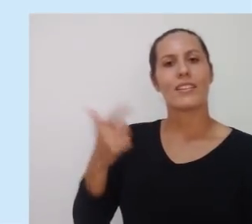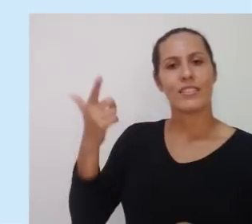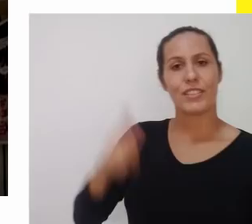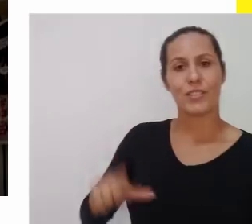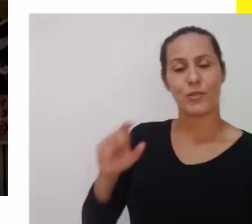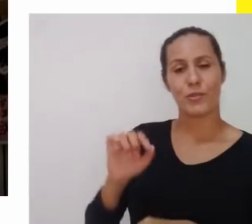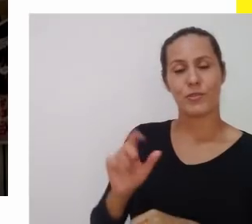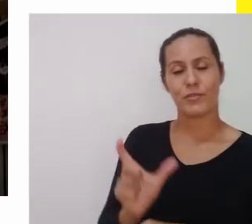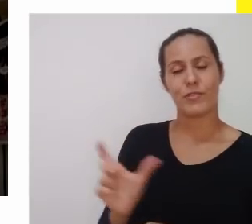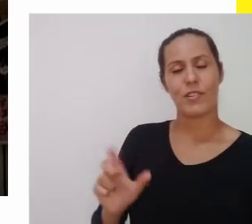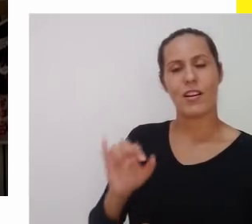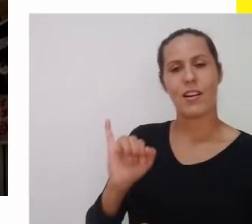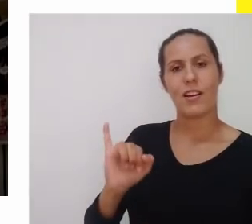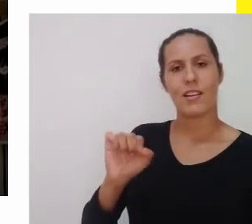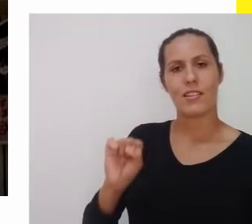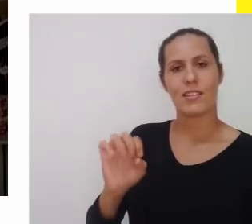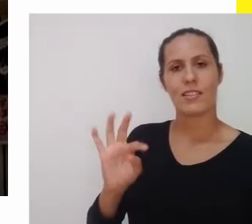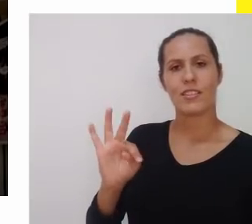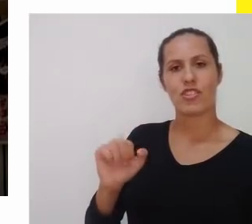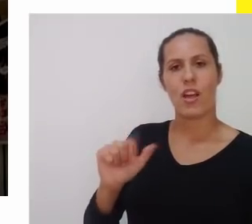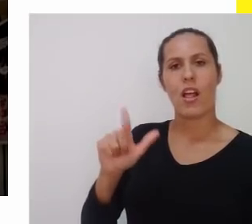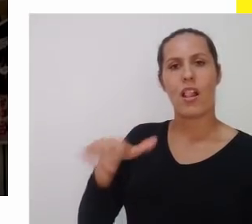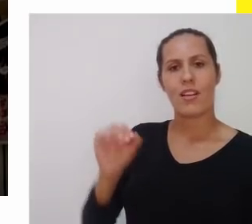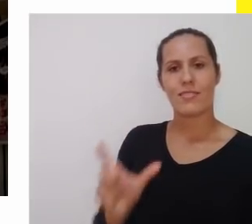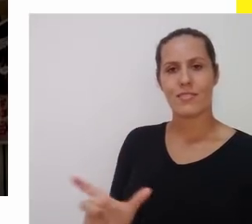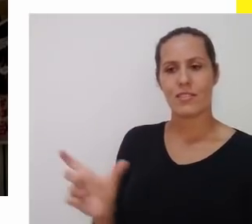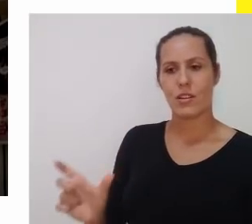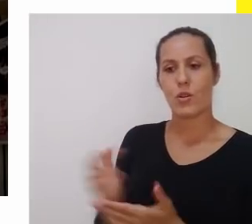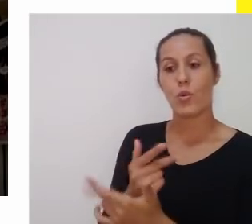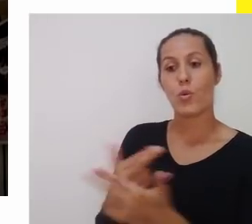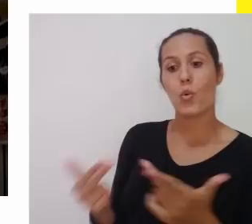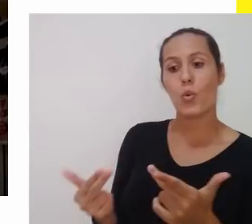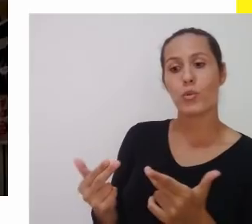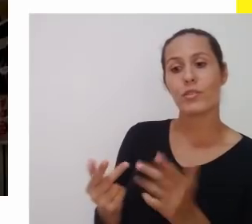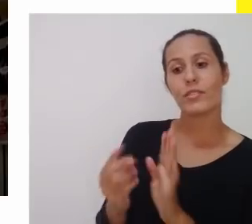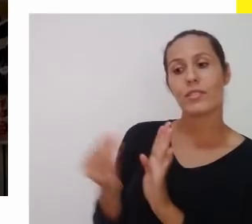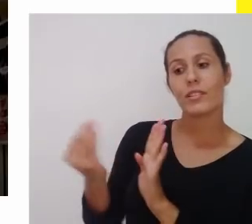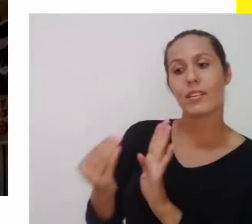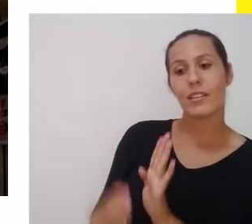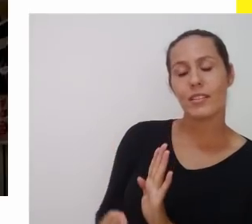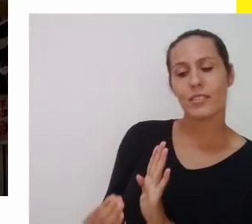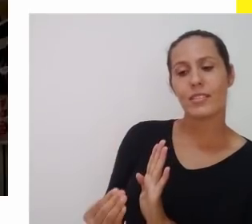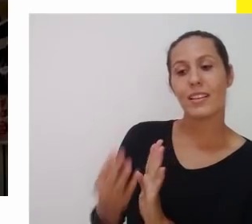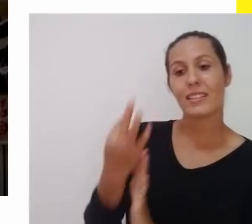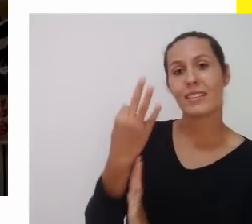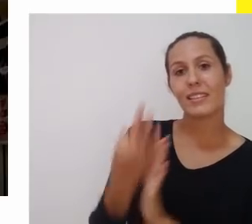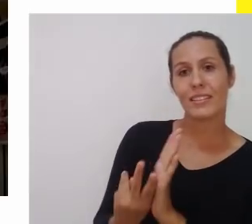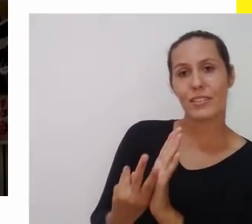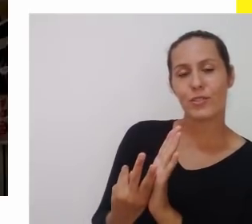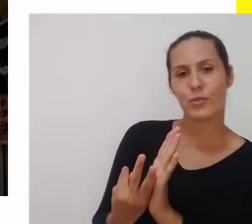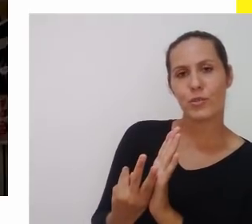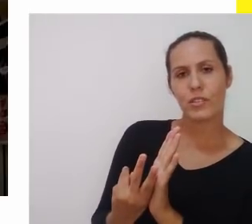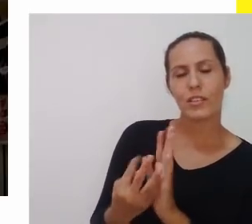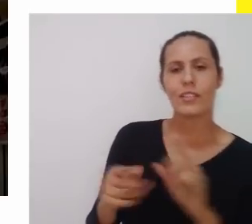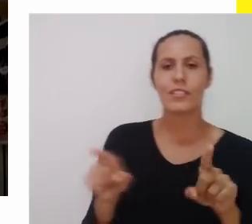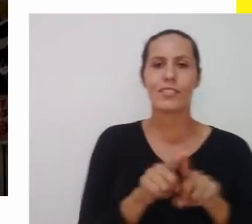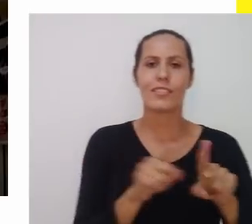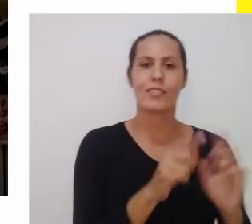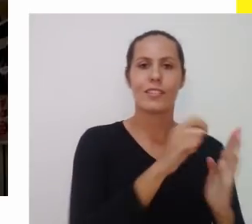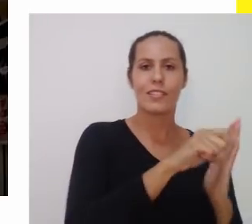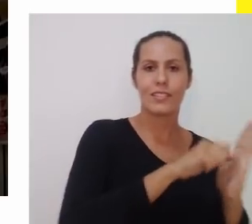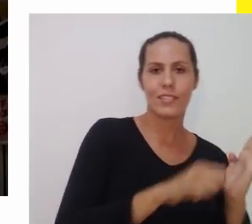mais uma vez aí a instalação. Veja que recursos textuais se misturaram